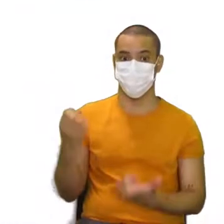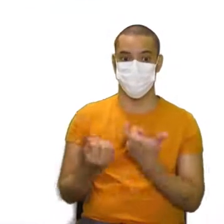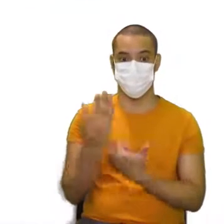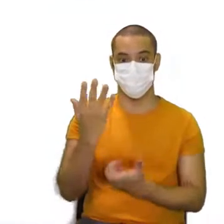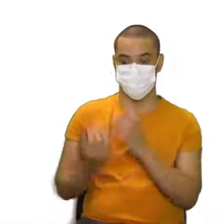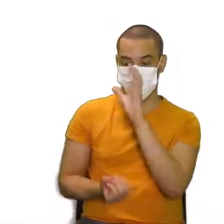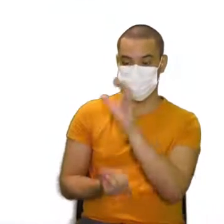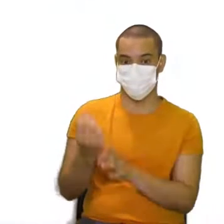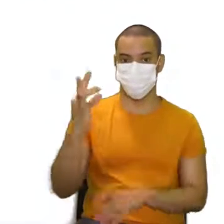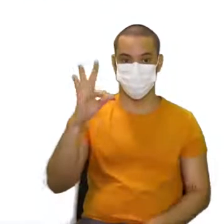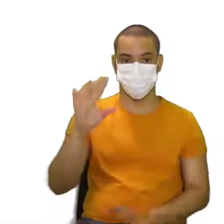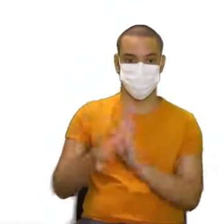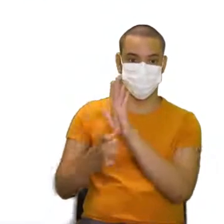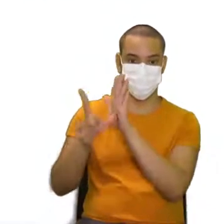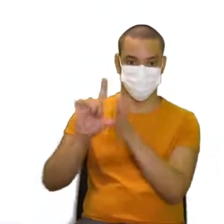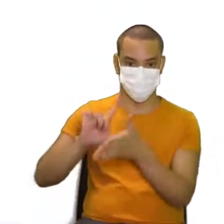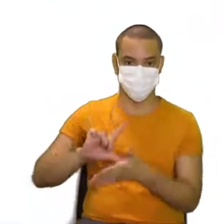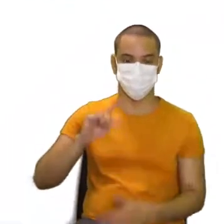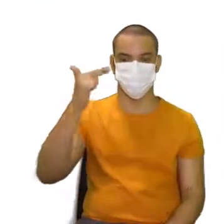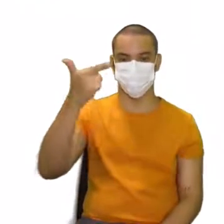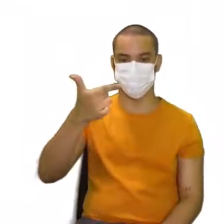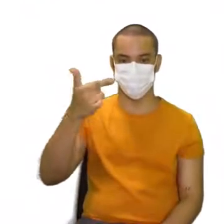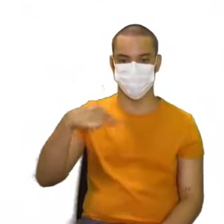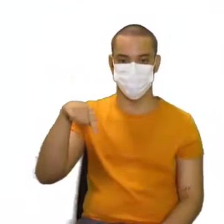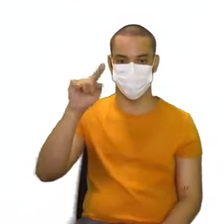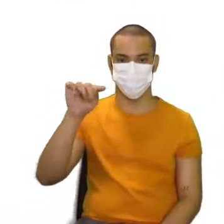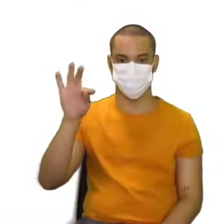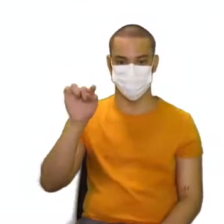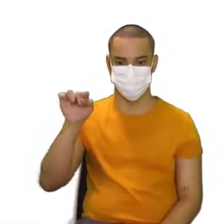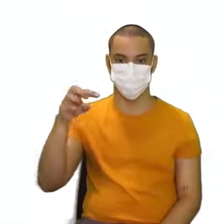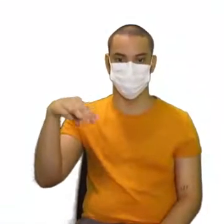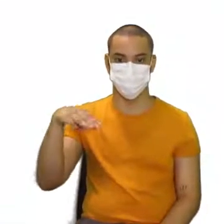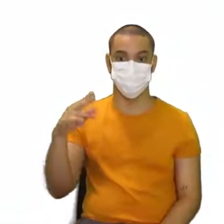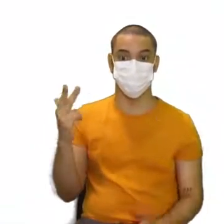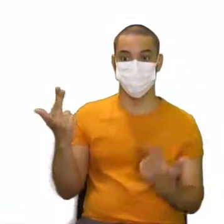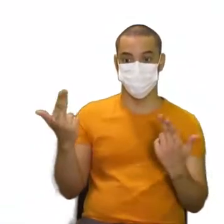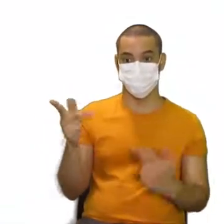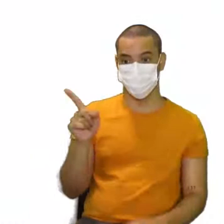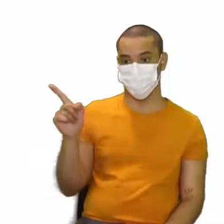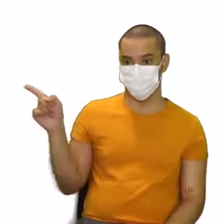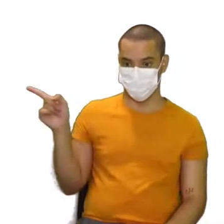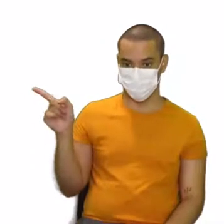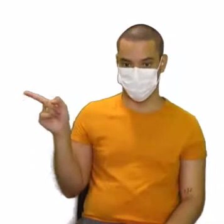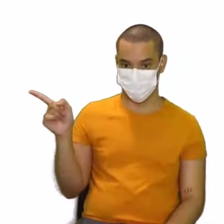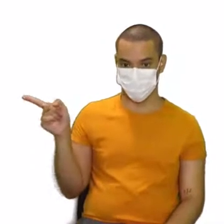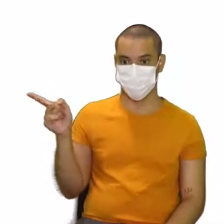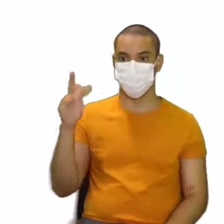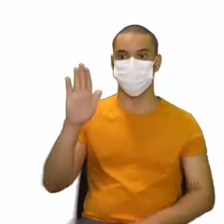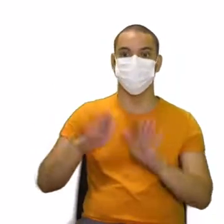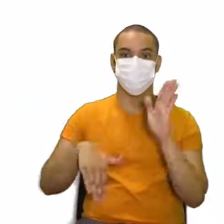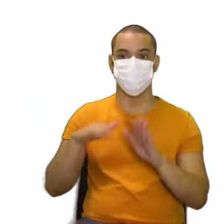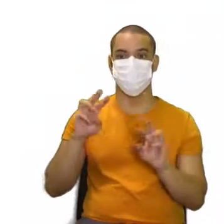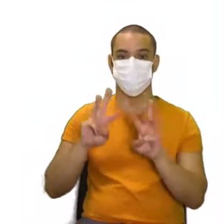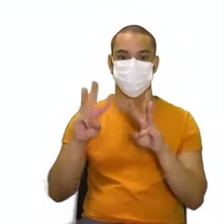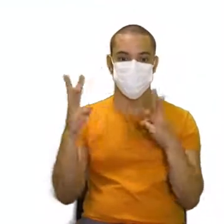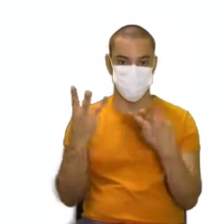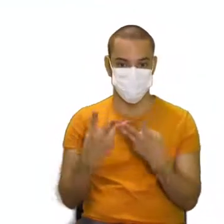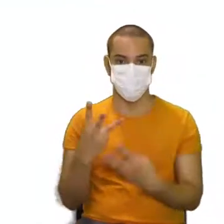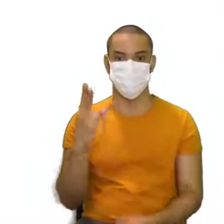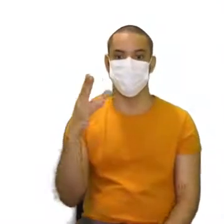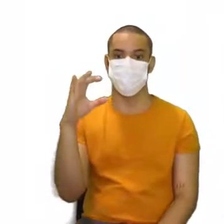e o anterior é o raio raio certo depende da massa